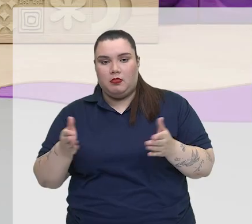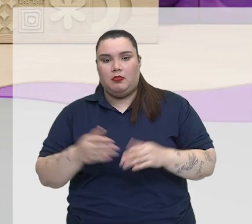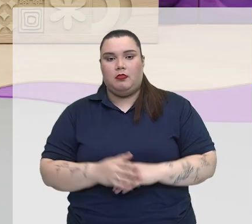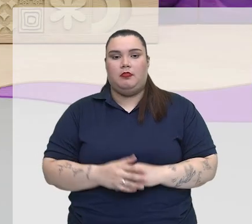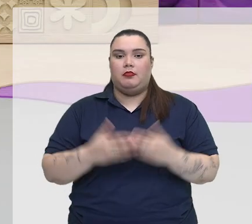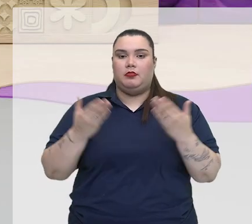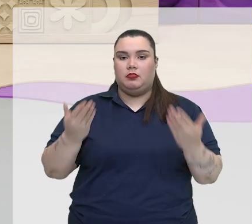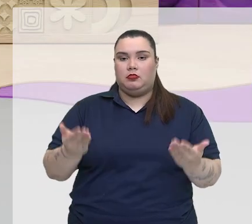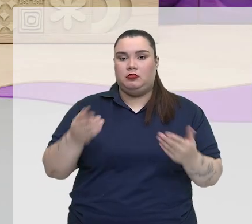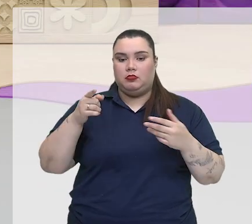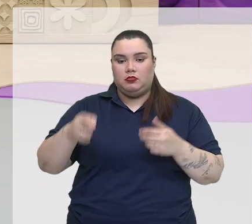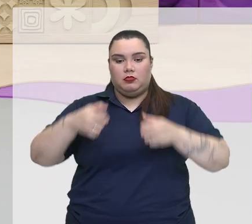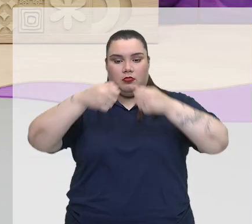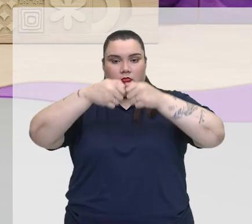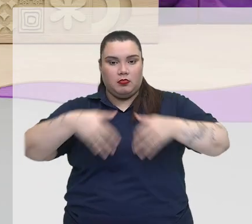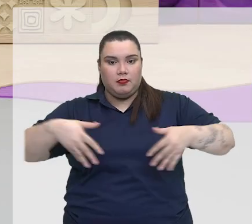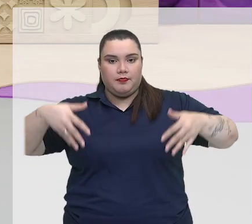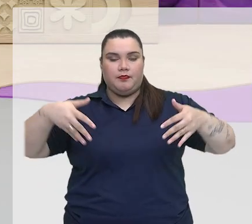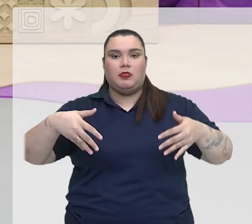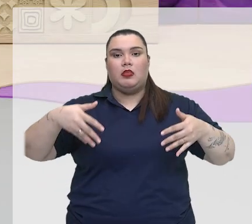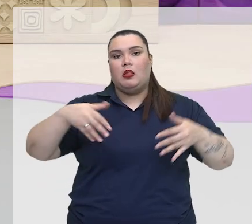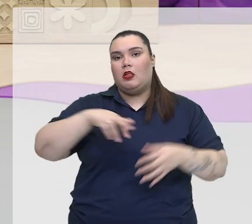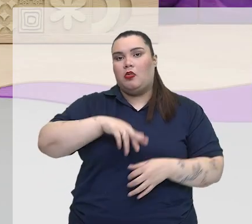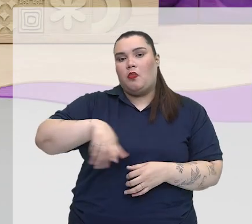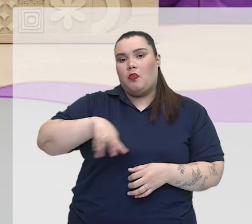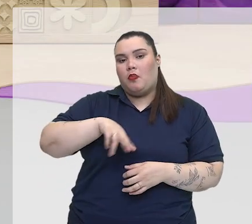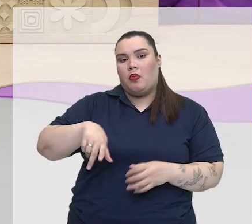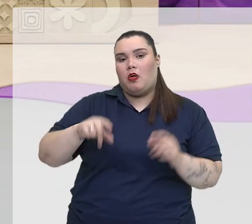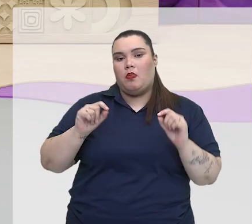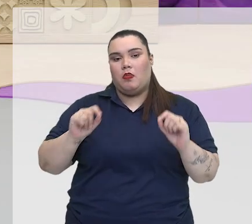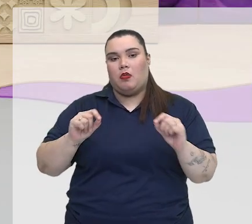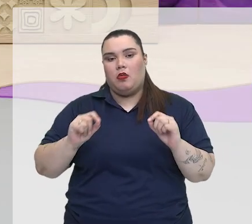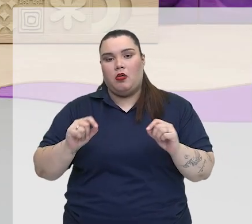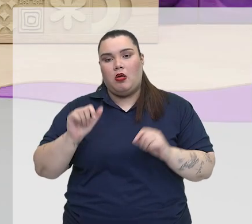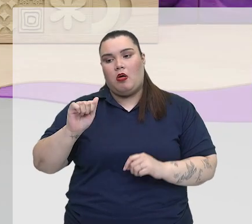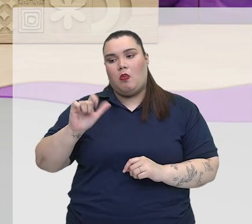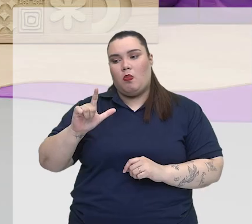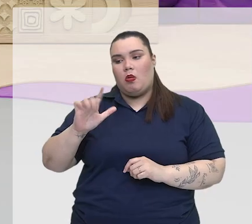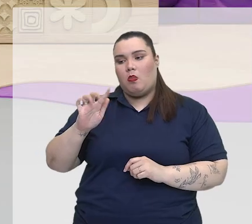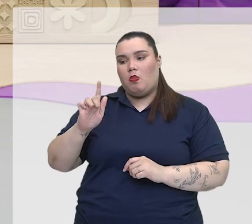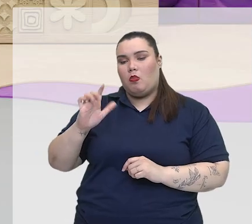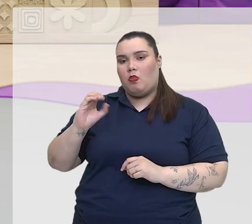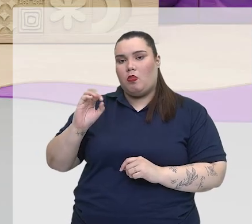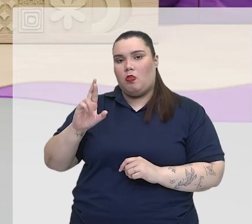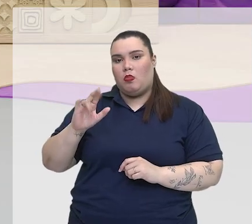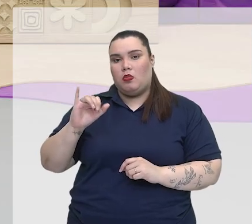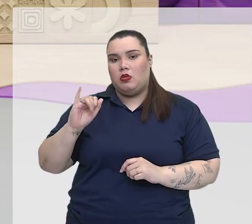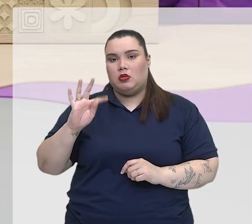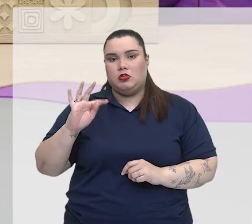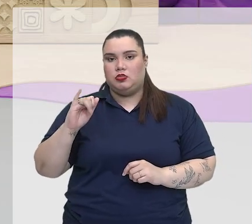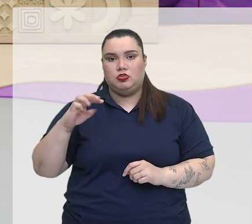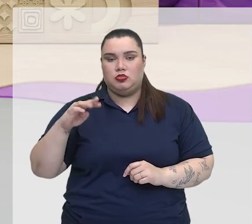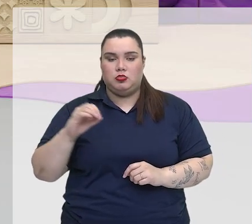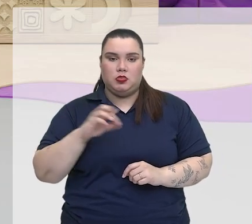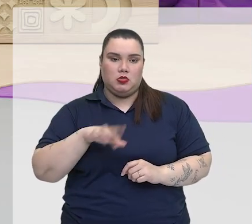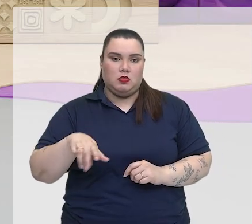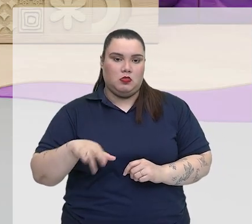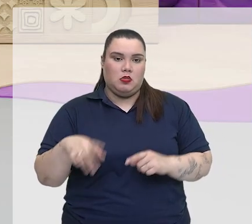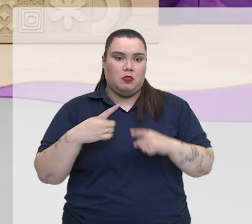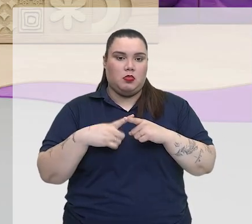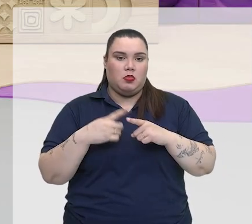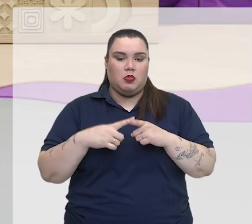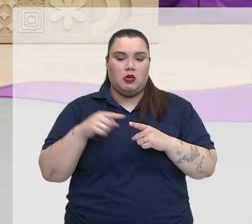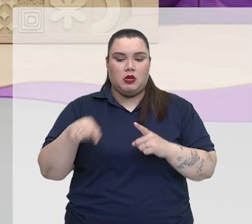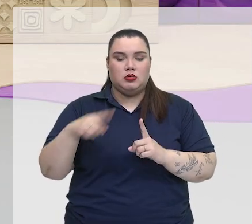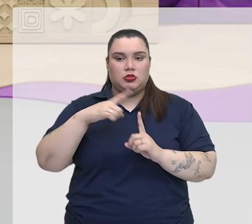Ora, então o fluxograma ele não deixa de ser, na realidade, um algoritmo, porque um algoritmo ele é